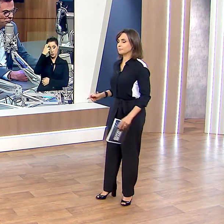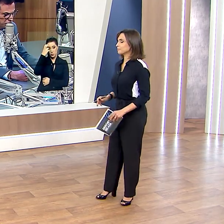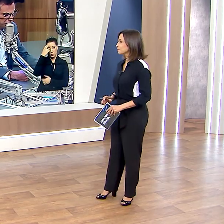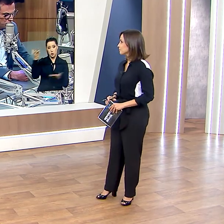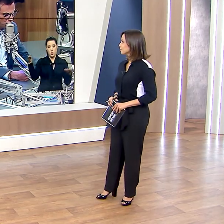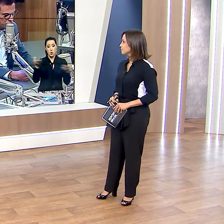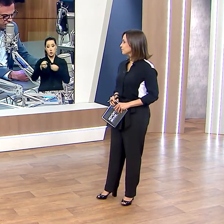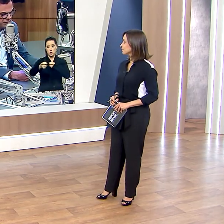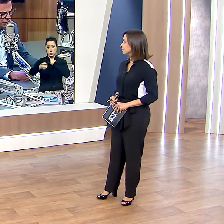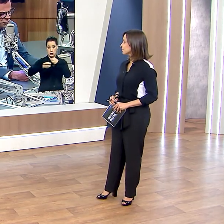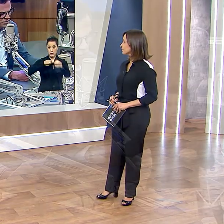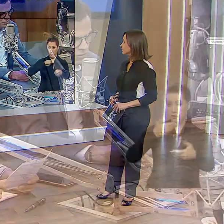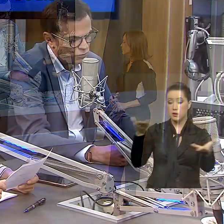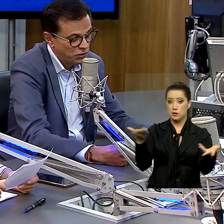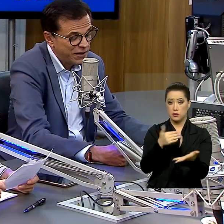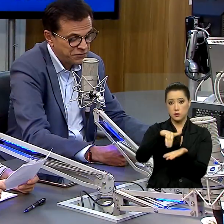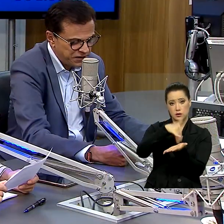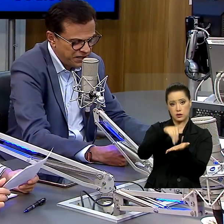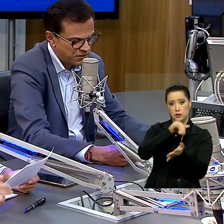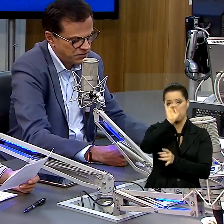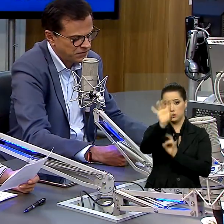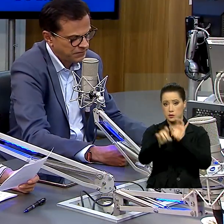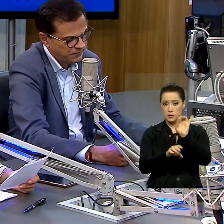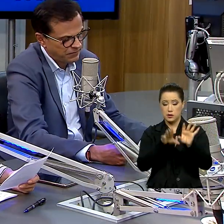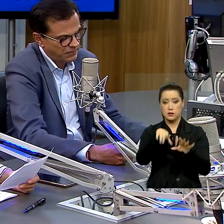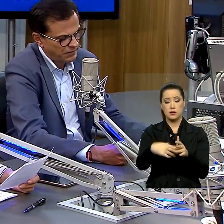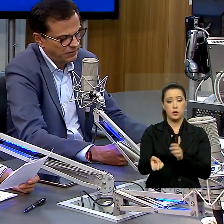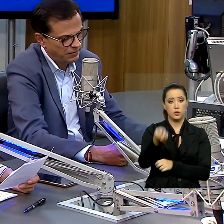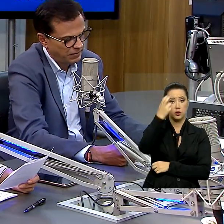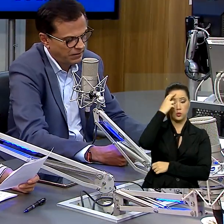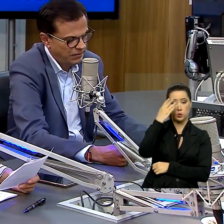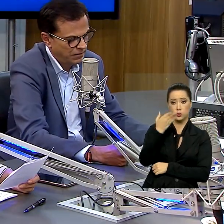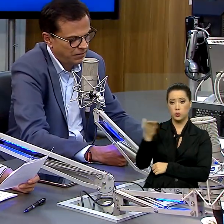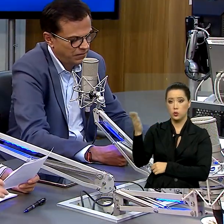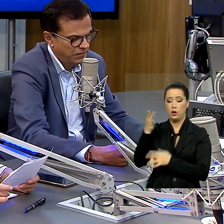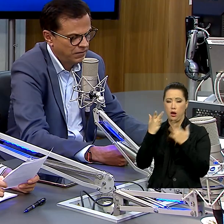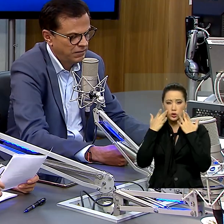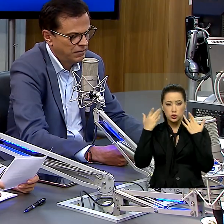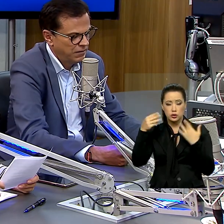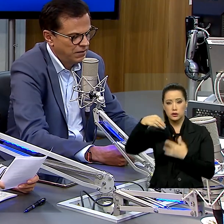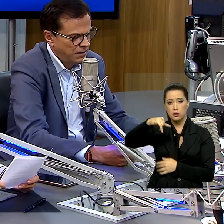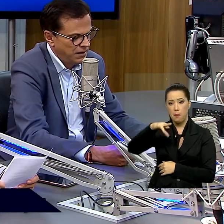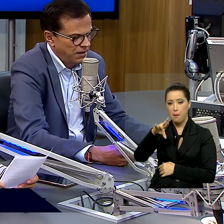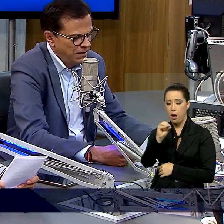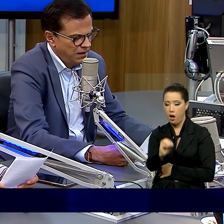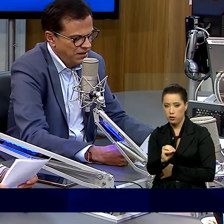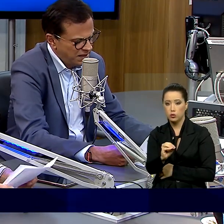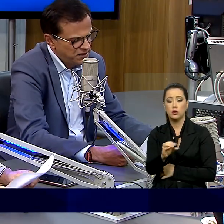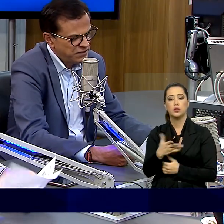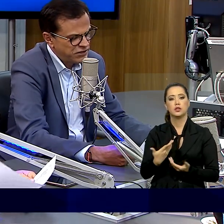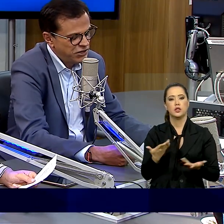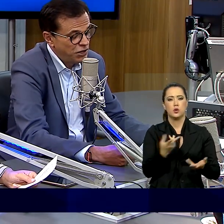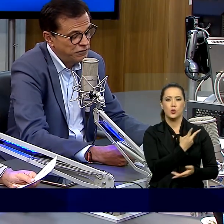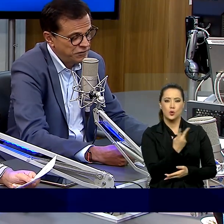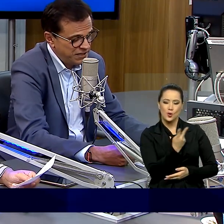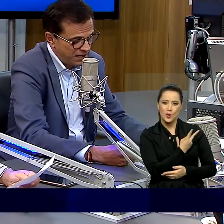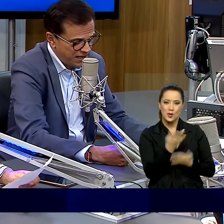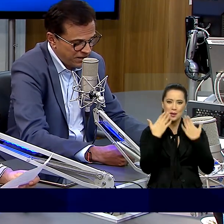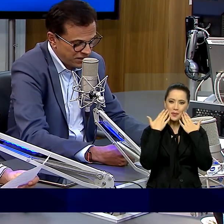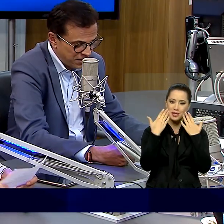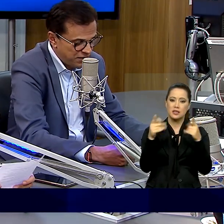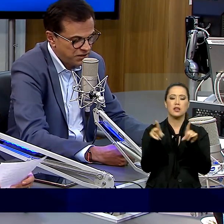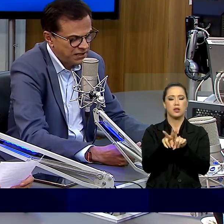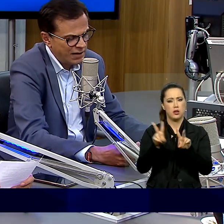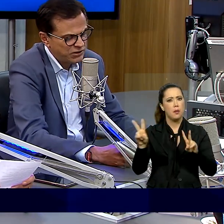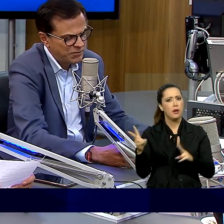vamos acompanhar com o secretário especial da cultura Mário Frias na apresentação da Voz do Brasil Gabriela Mendes Inácio e os isso a gente ao